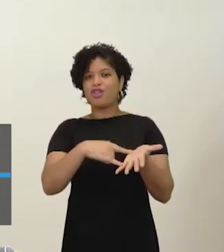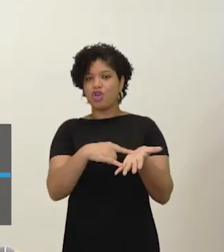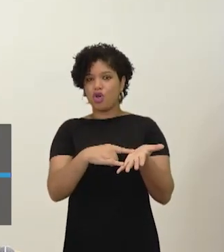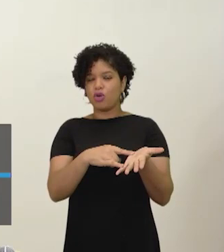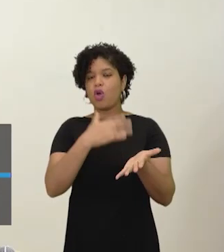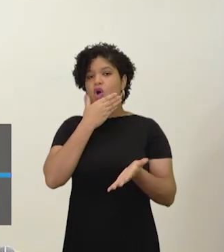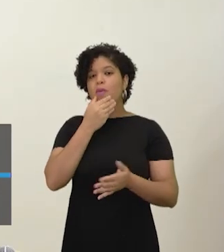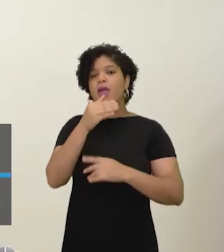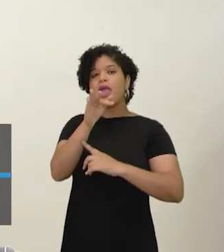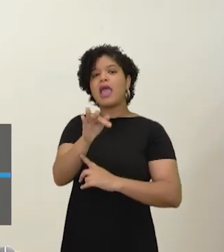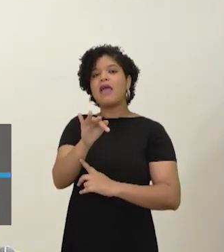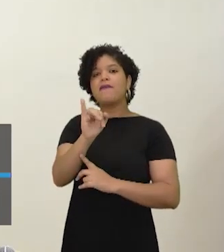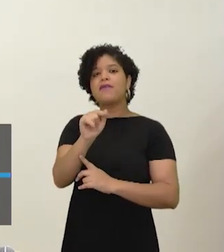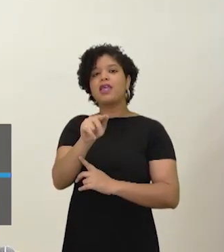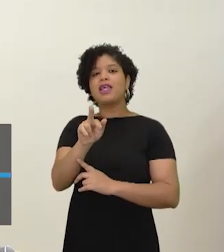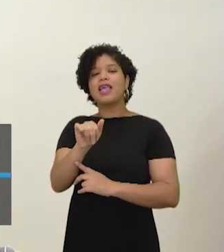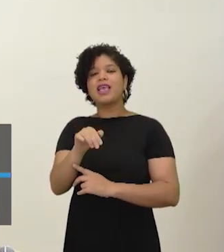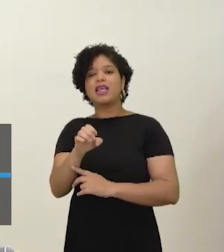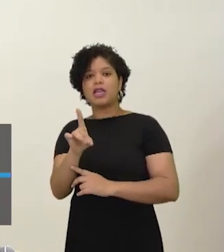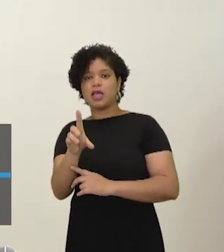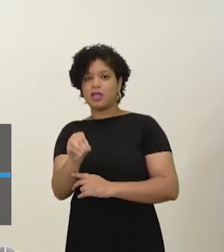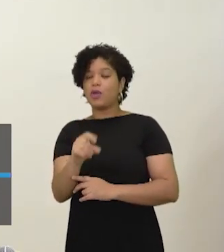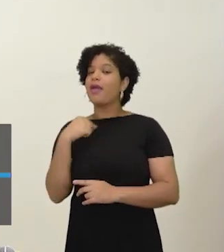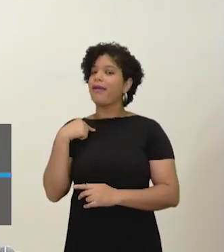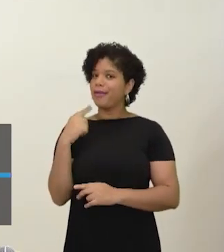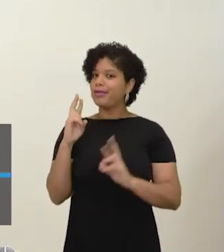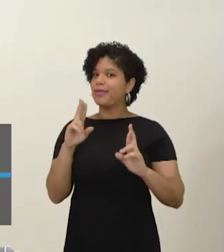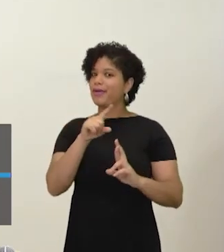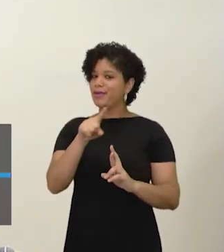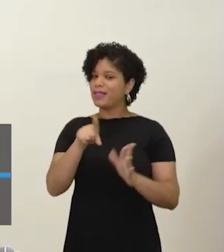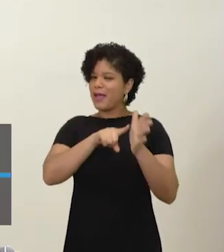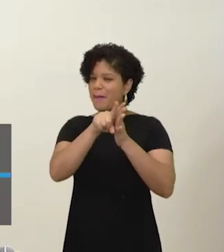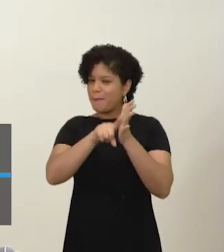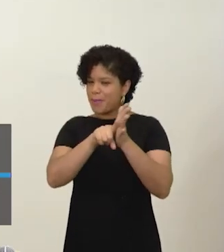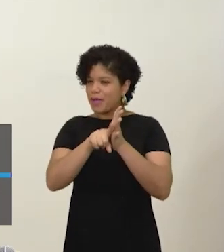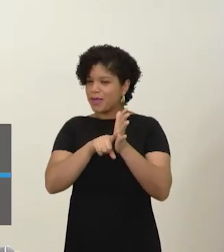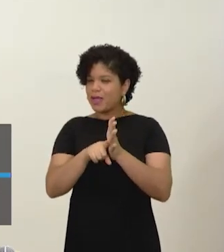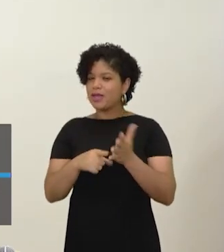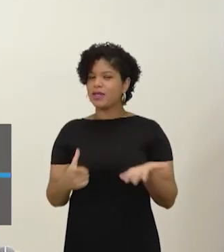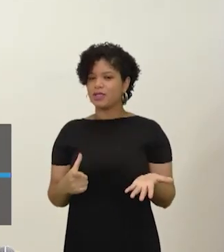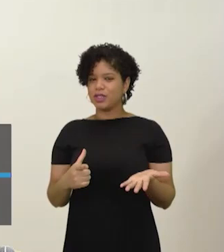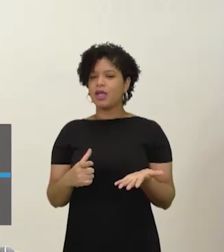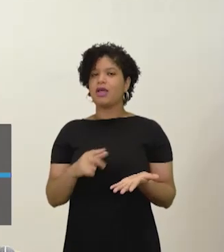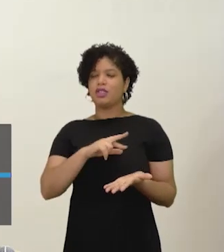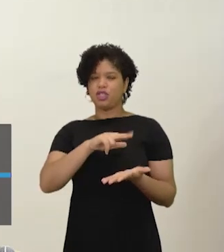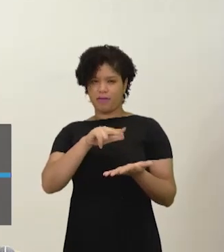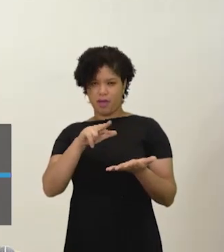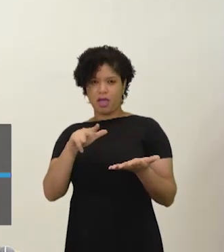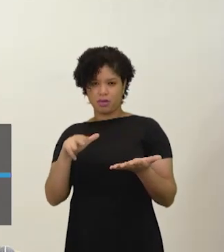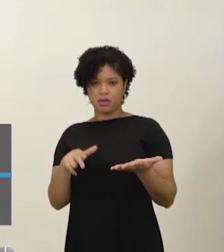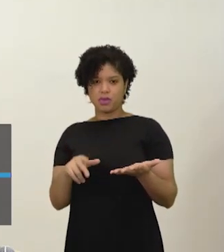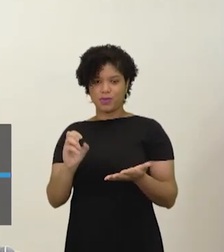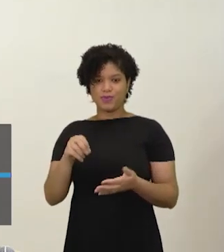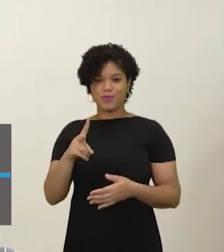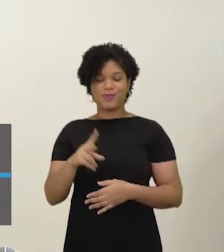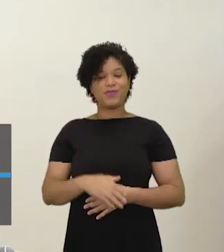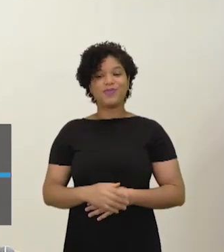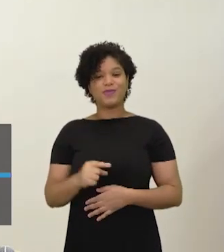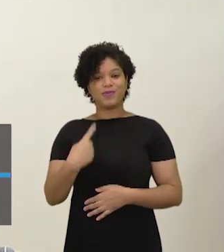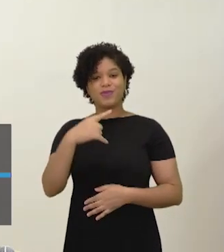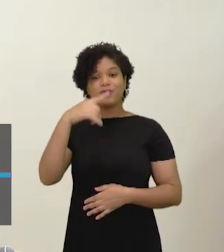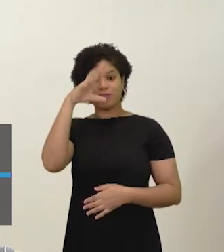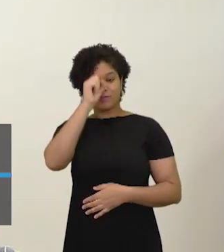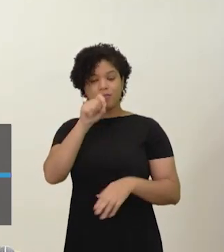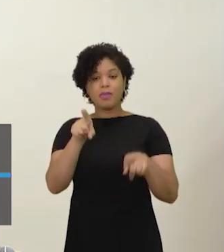vocês tenham pesquisado lá os termos que eu passei para vocês, como reformatório Krenak, entre outras coisas. Vimos